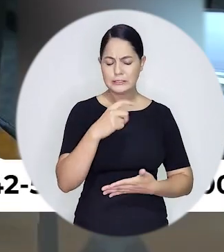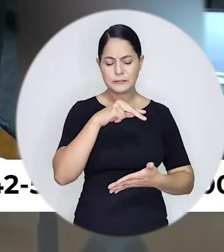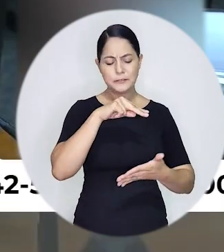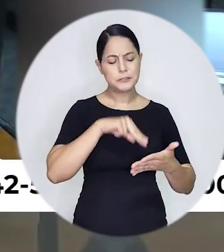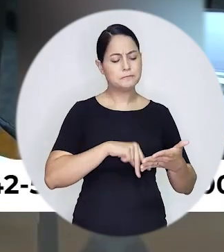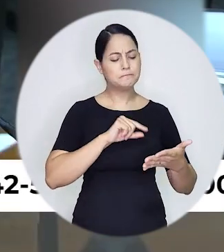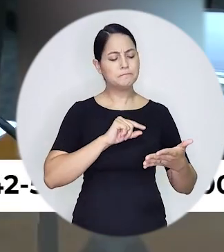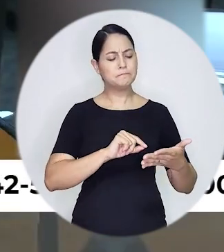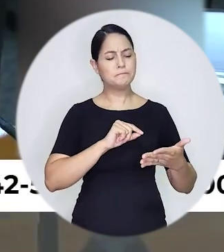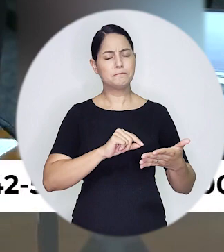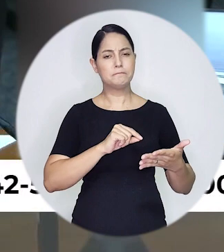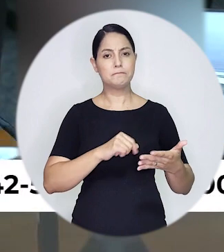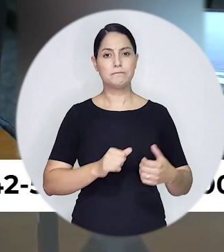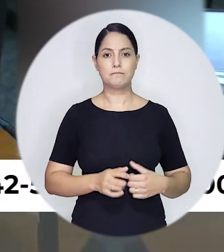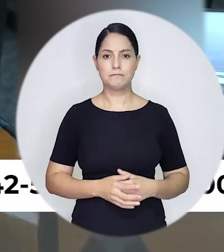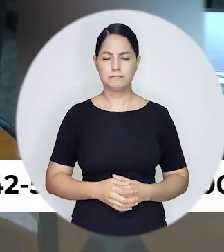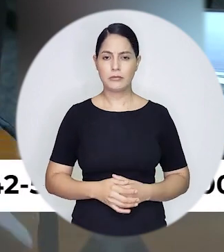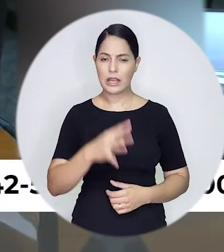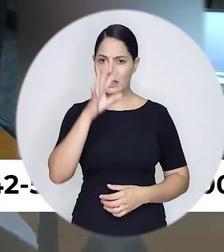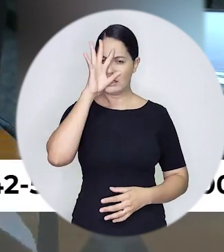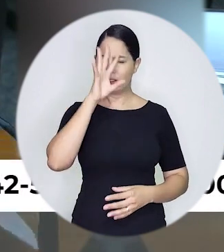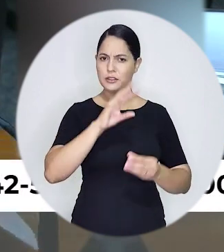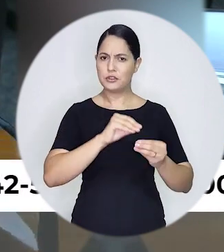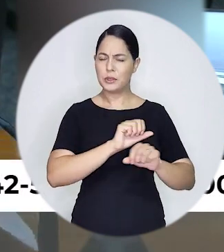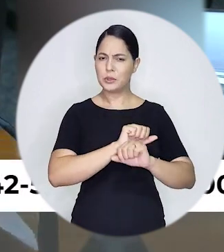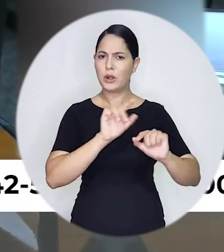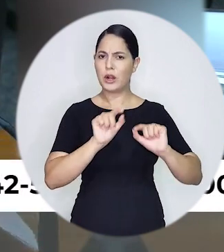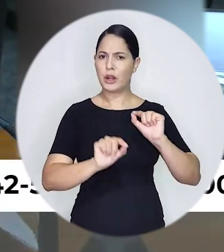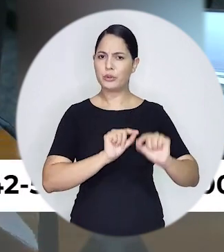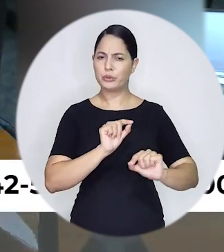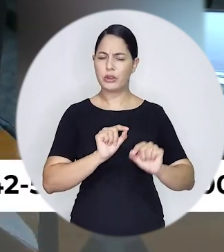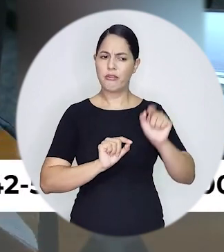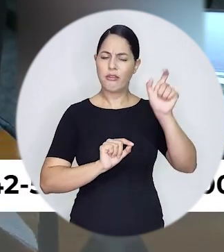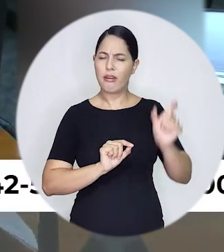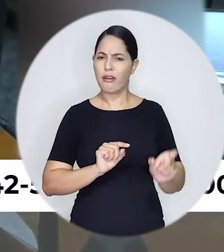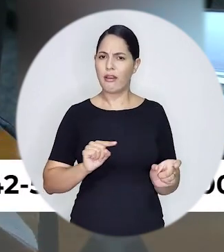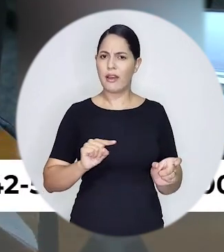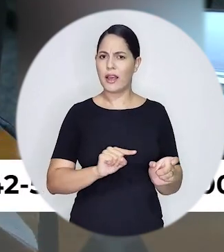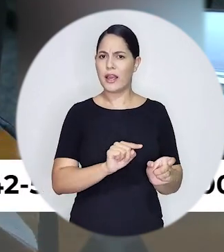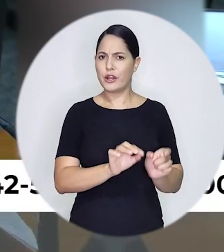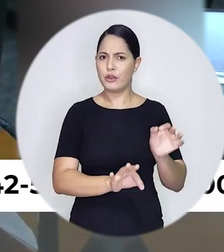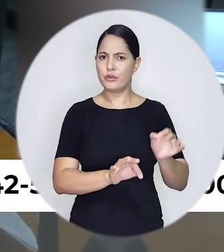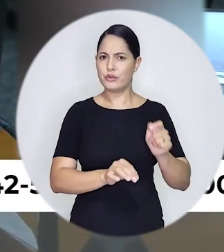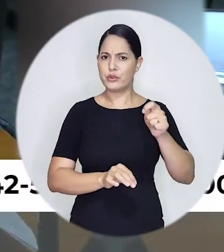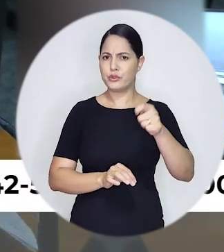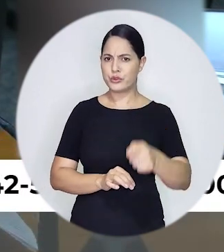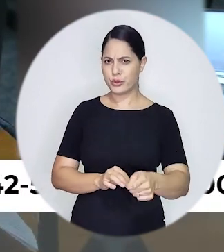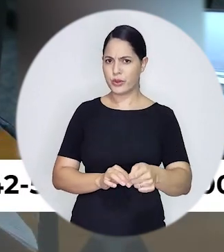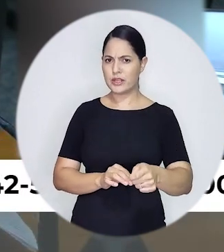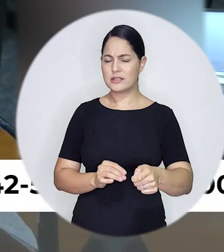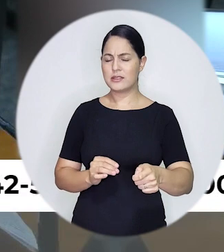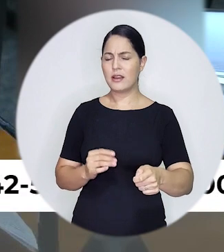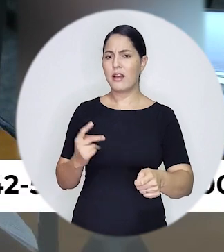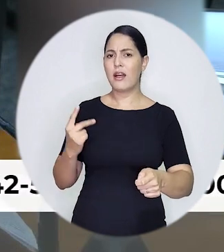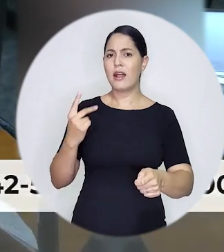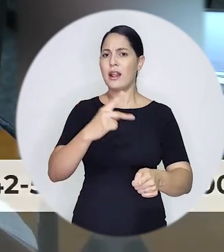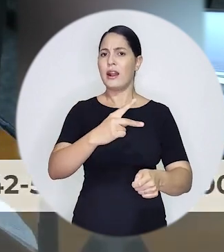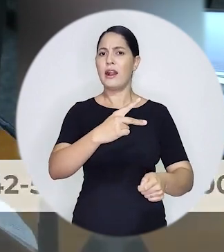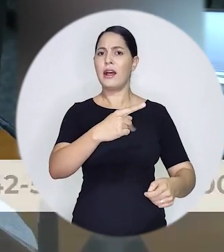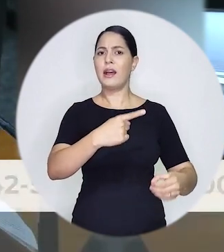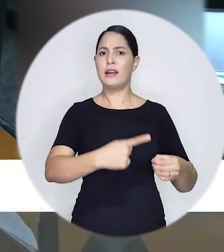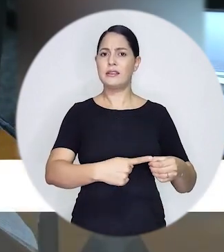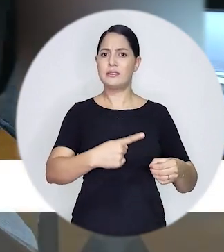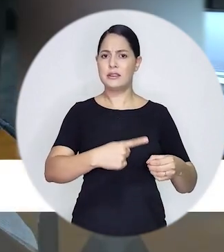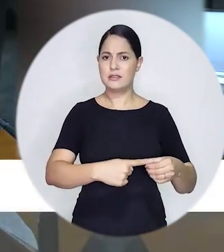interessante porque é saber se o magistrado lá